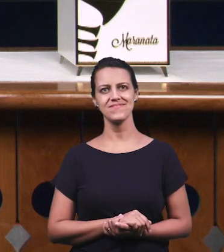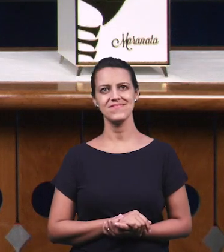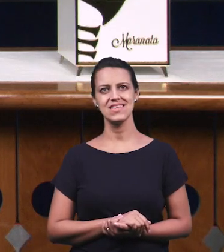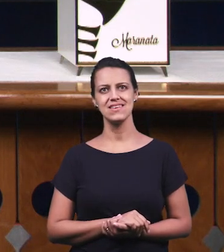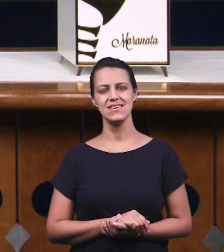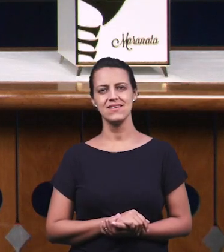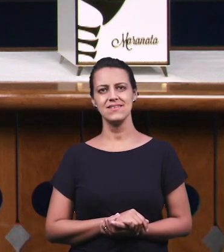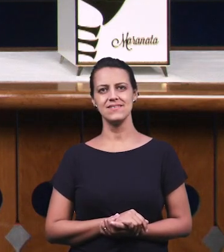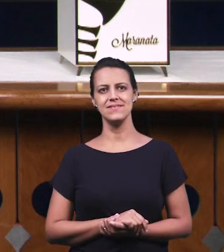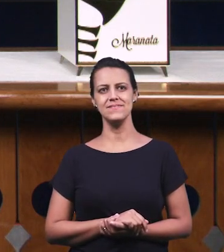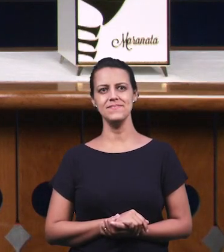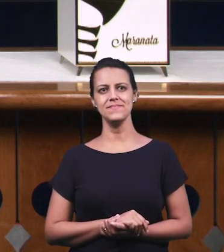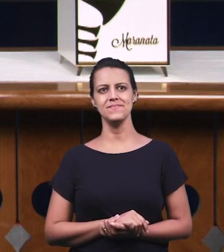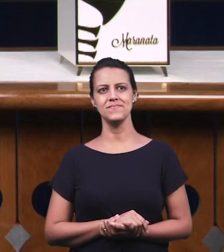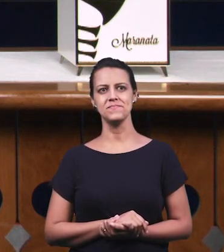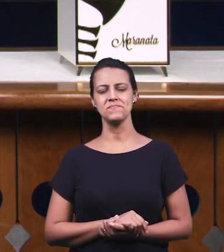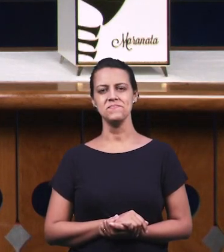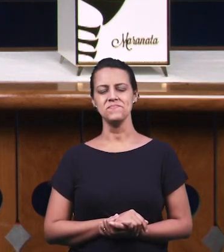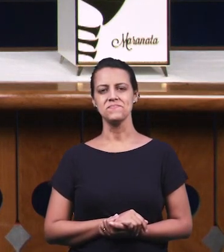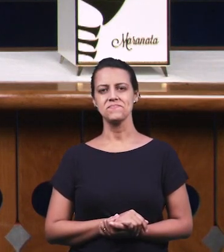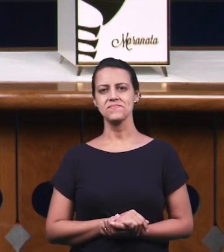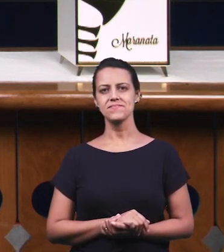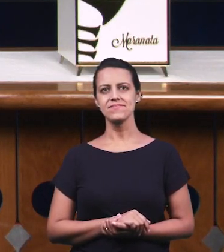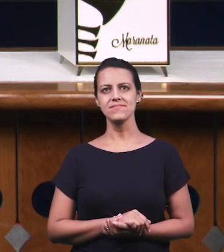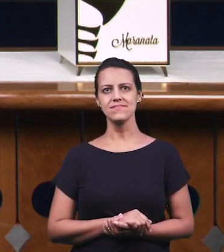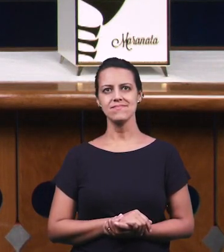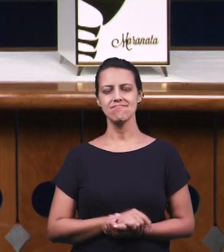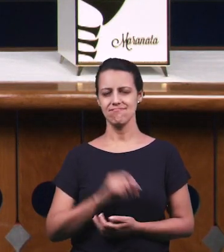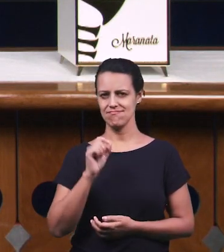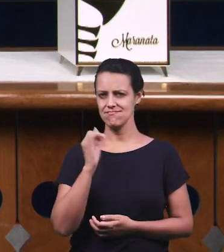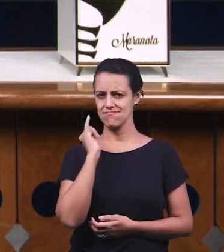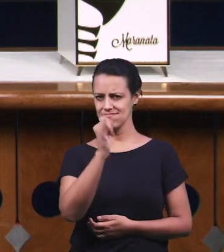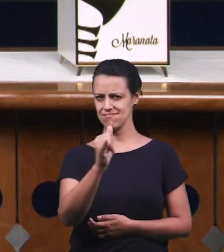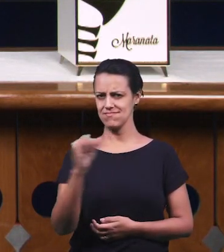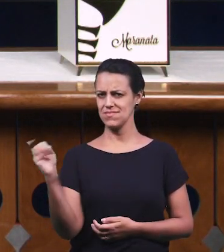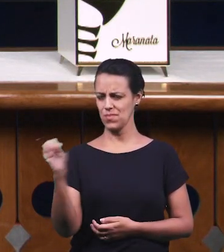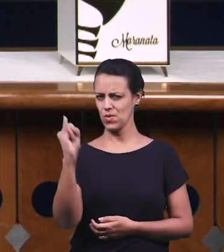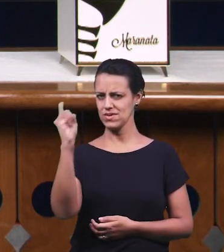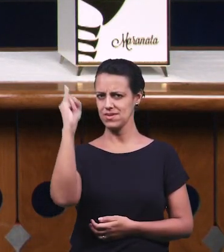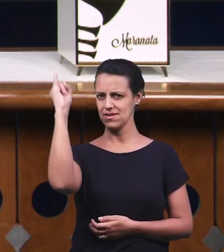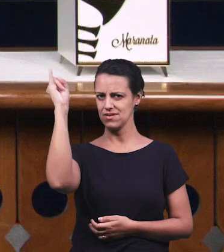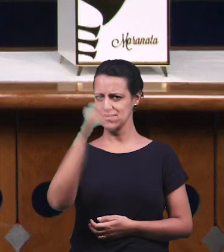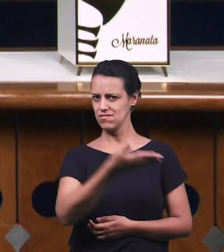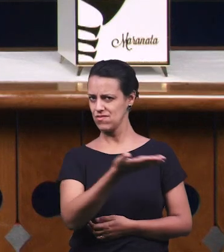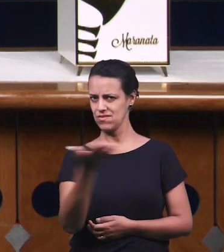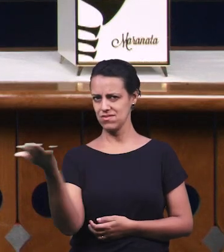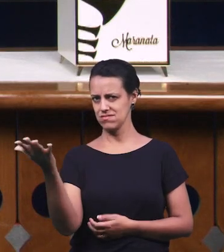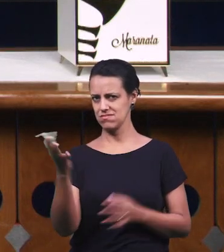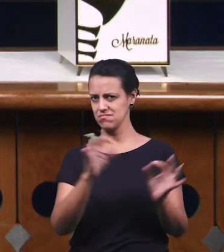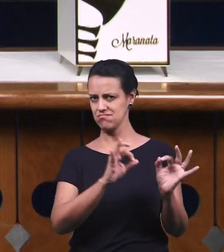uma palavra muito importante para todos que estão participando deste culto.